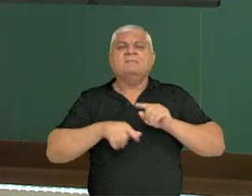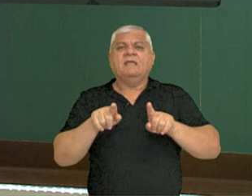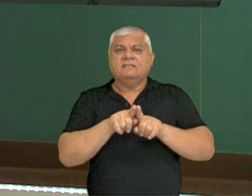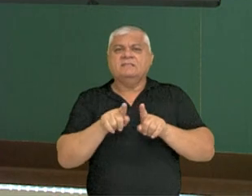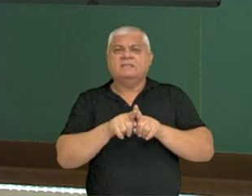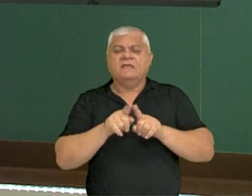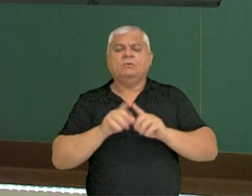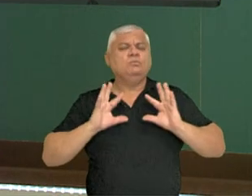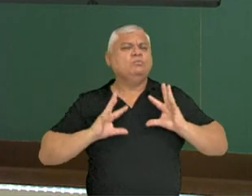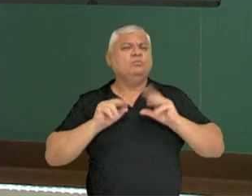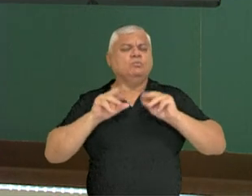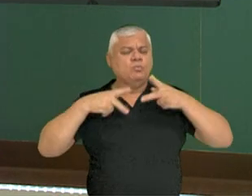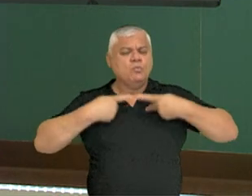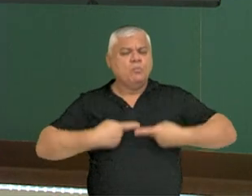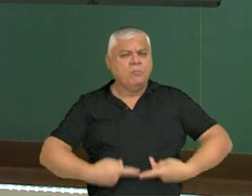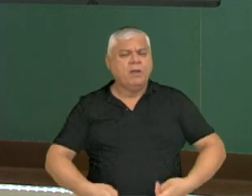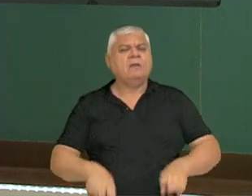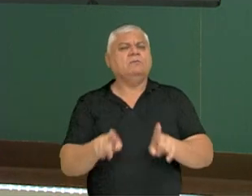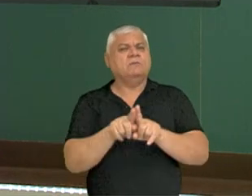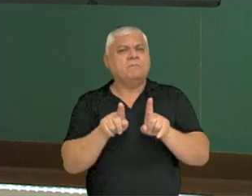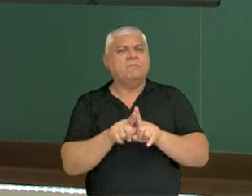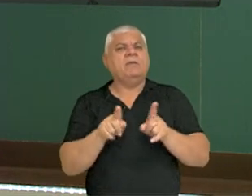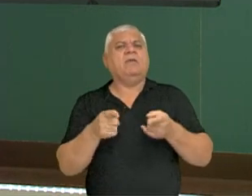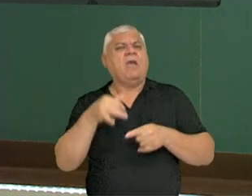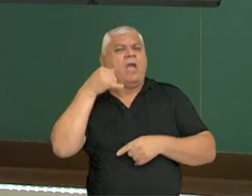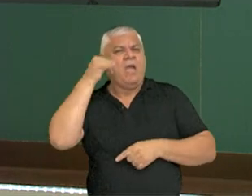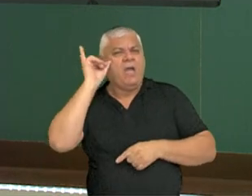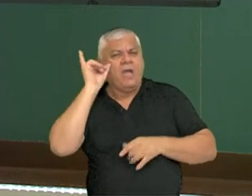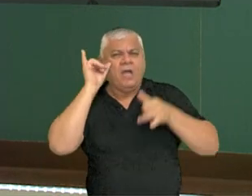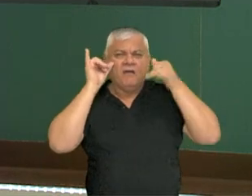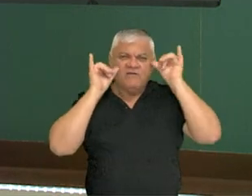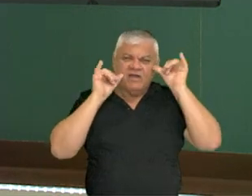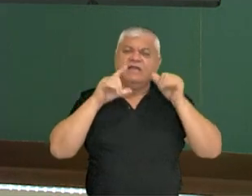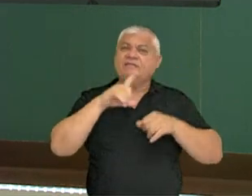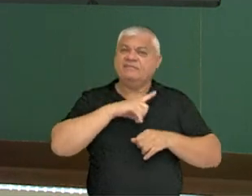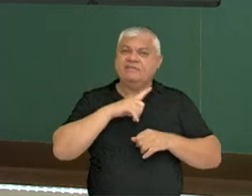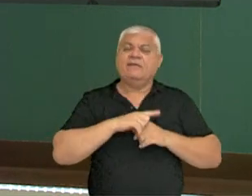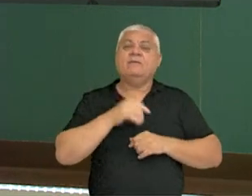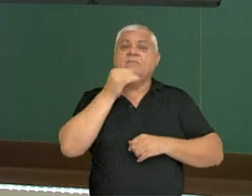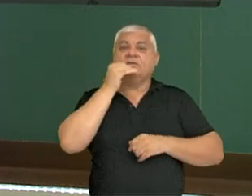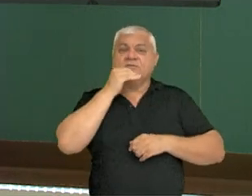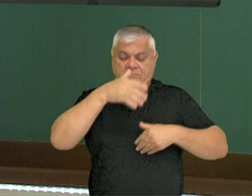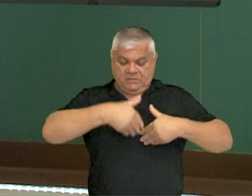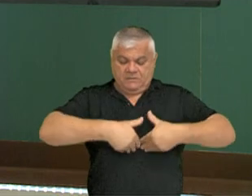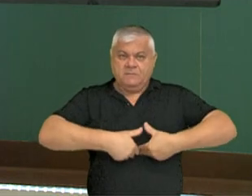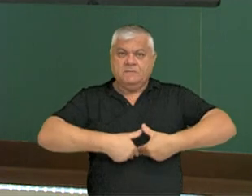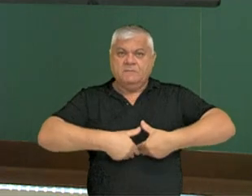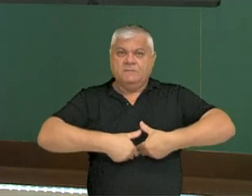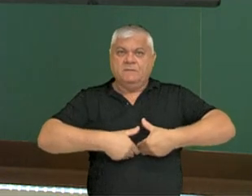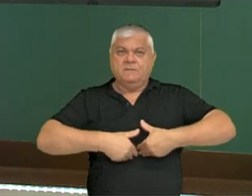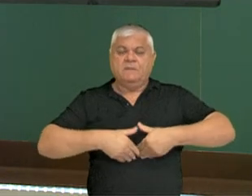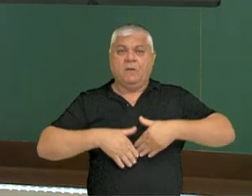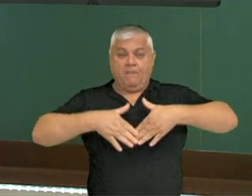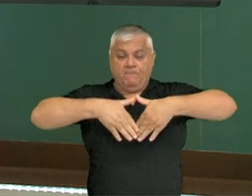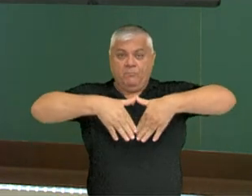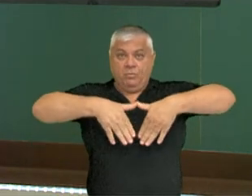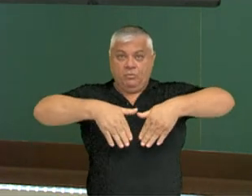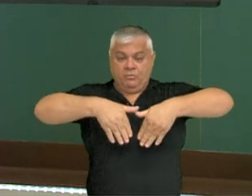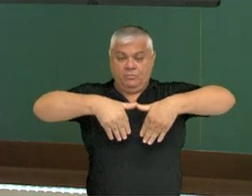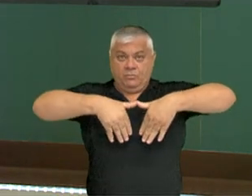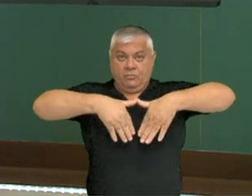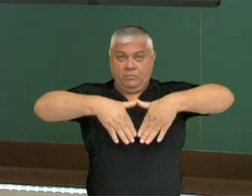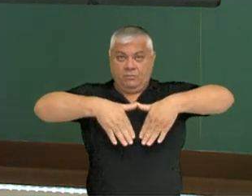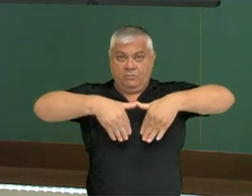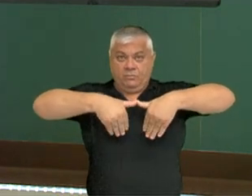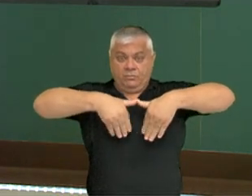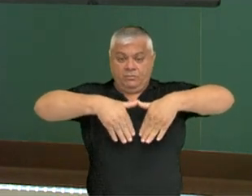nos humanos e nos demais mamíferos. E esse músculo, ele fica bem embaixo dos nossos pulmões. Qual que é o papel dele?